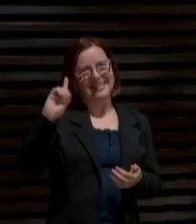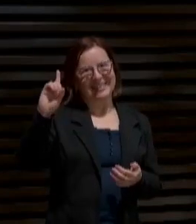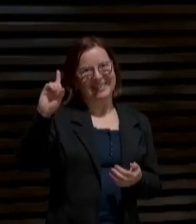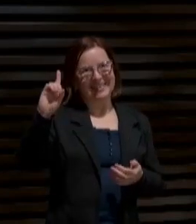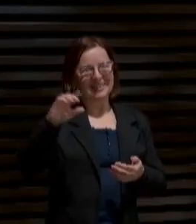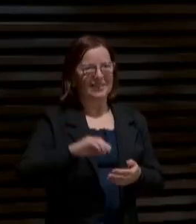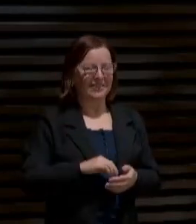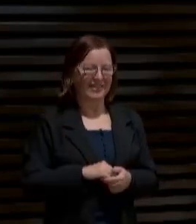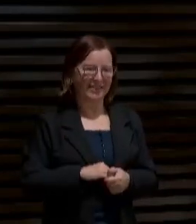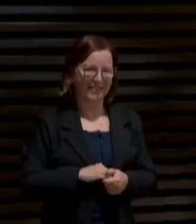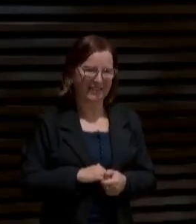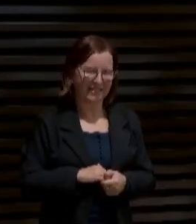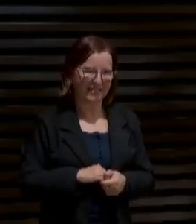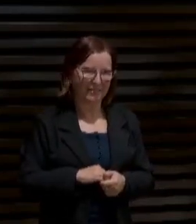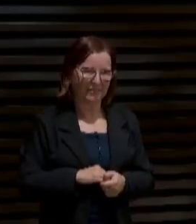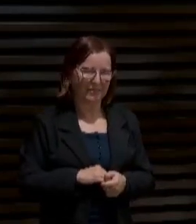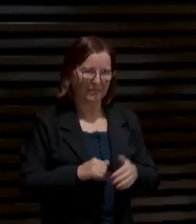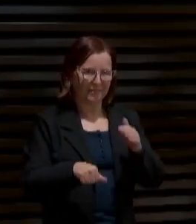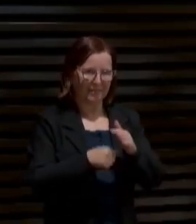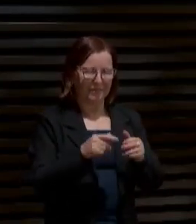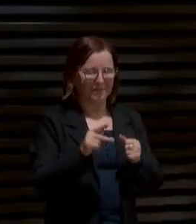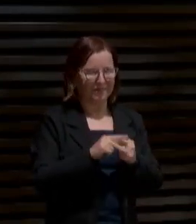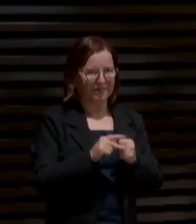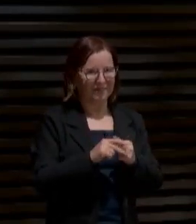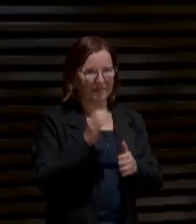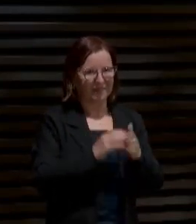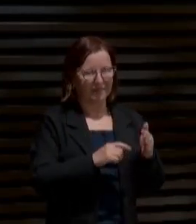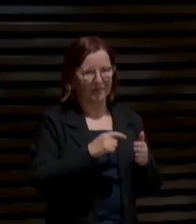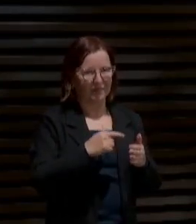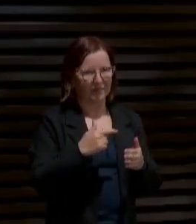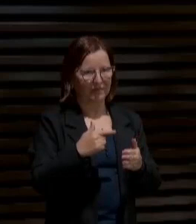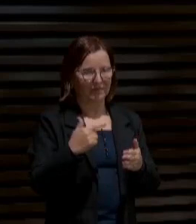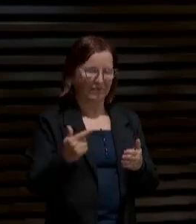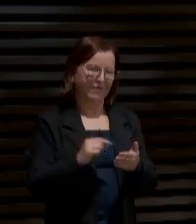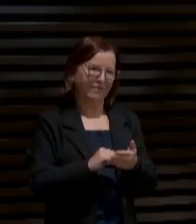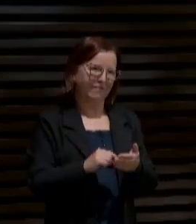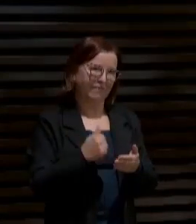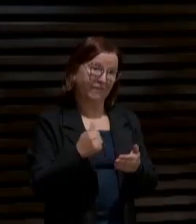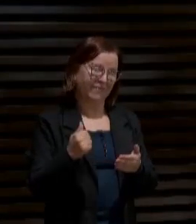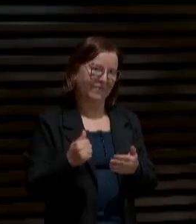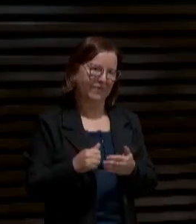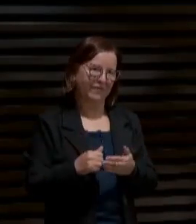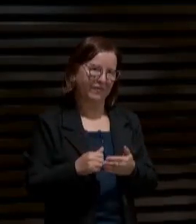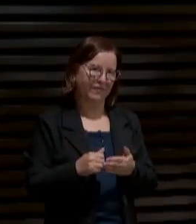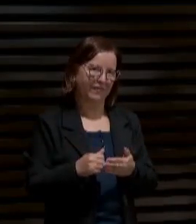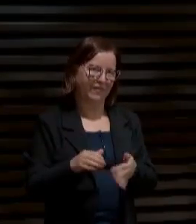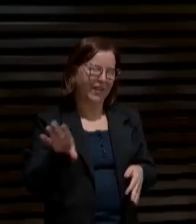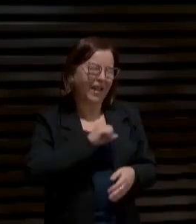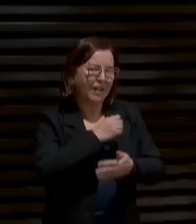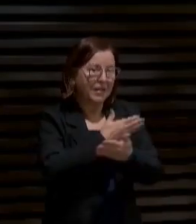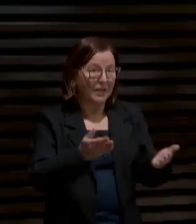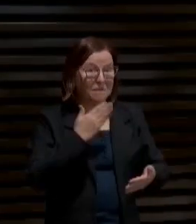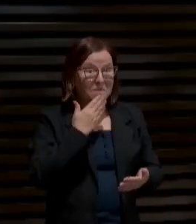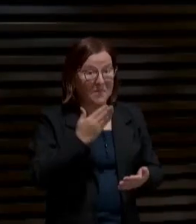prossegue vamos lá para Primeira Pedro 2 11e 12 vamos juntos amados peço a vocês com